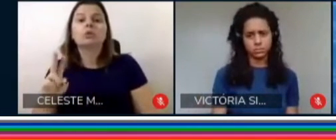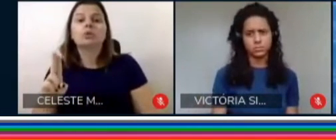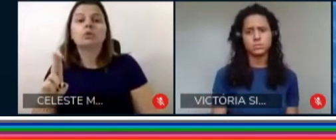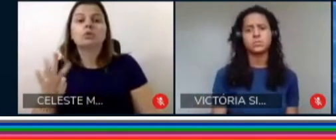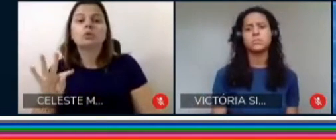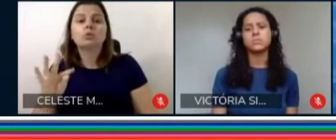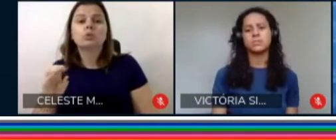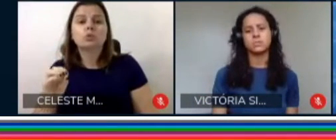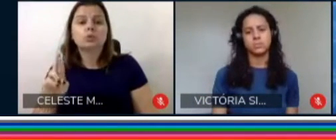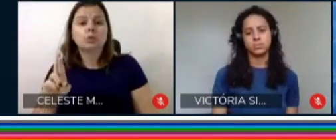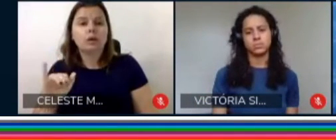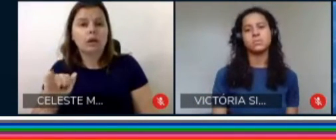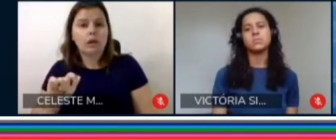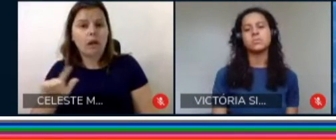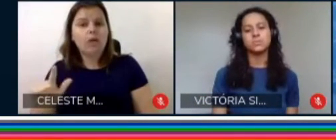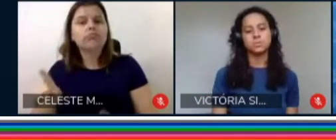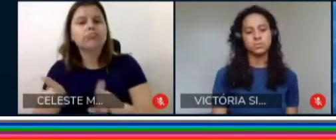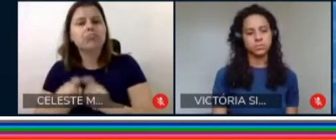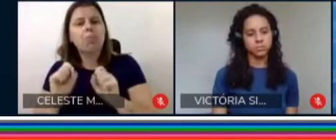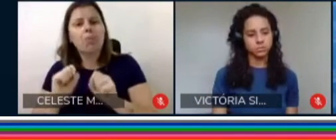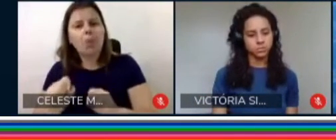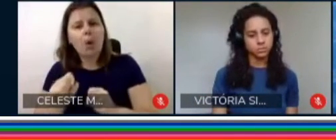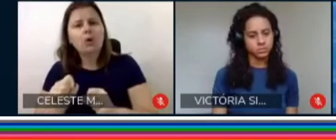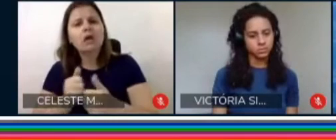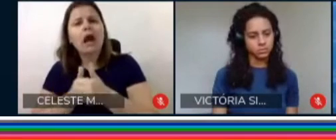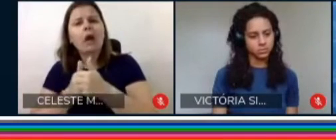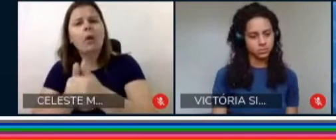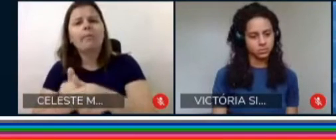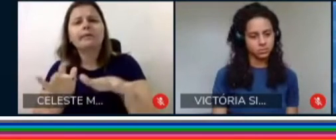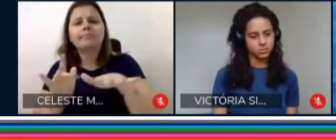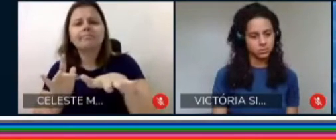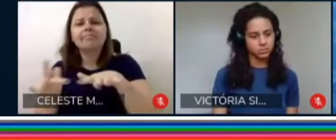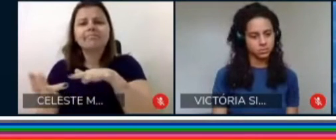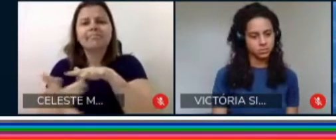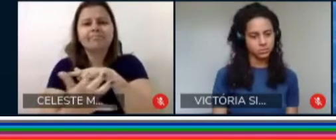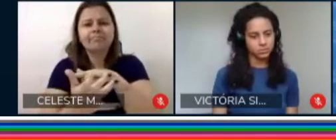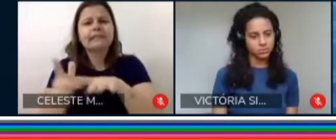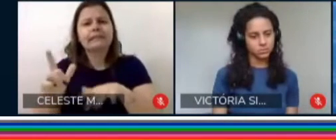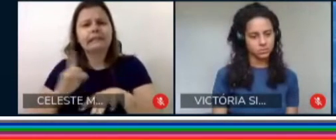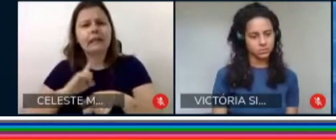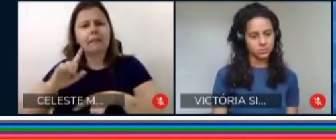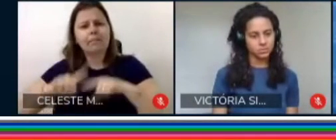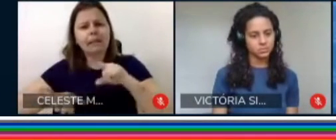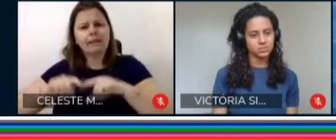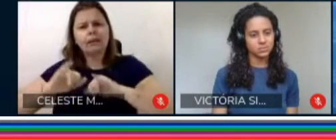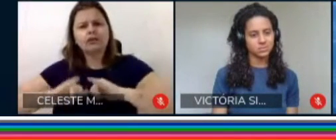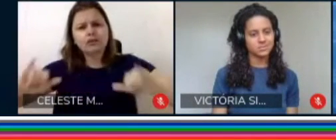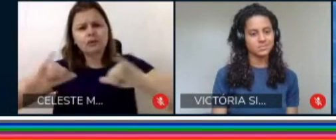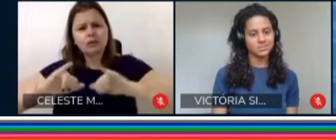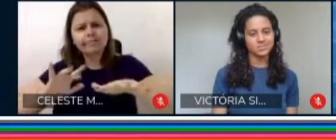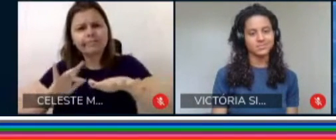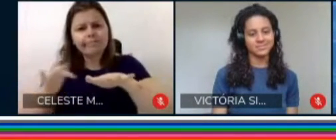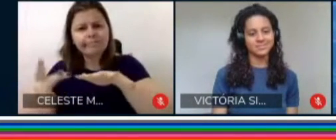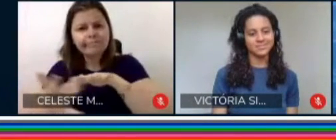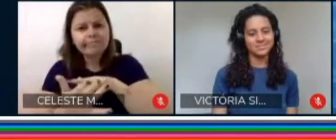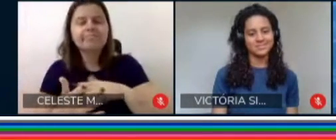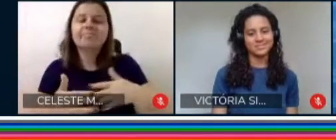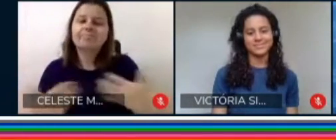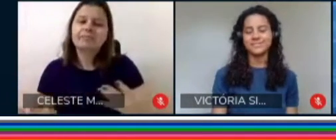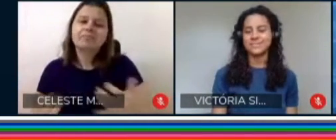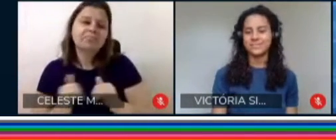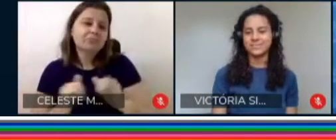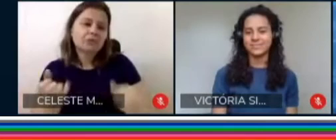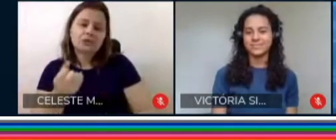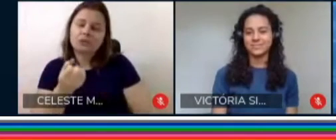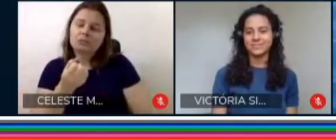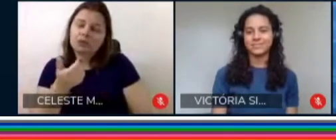Se quiserem, acompanhem nossas redes sociais, que continuamos divulgando alguns materiais lá, né? E, de novo, estamos à